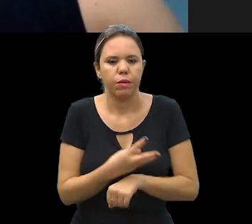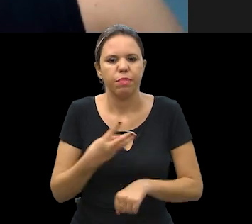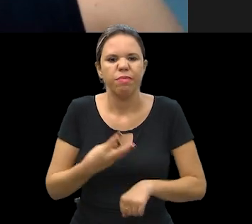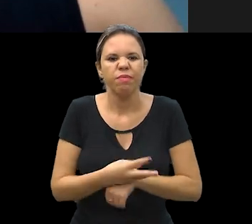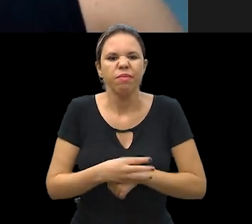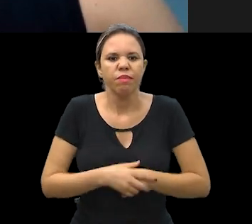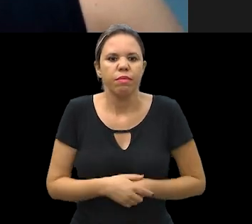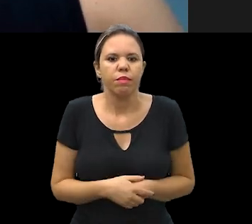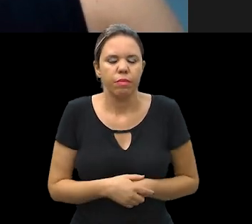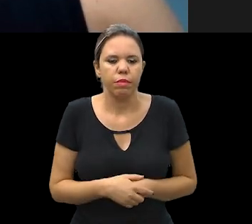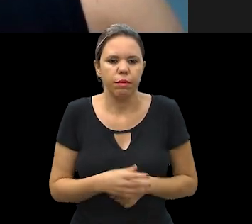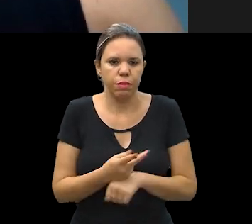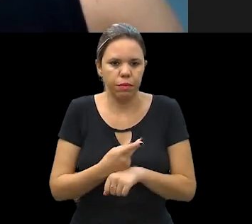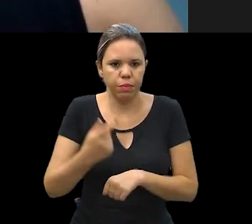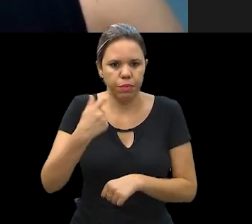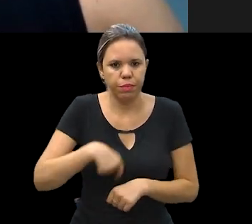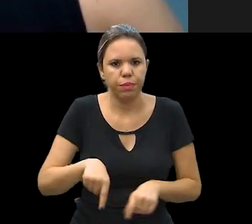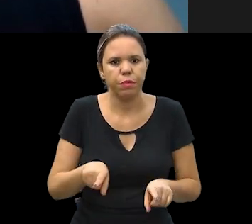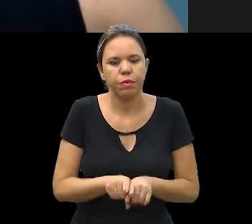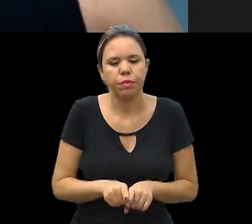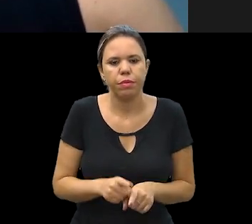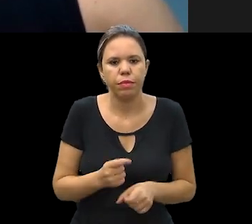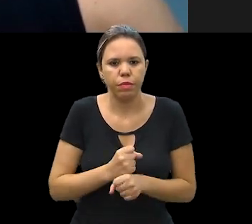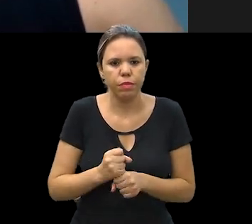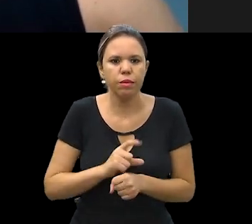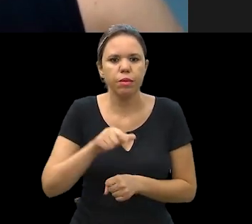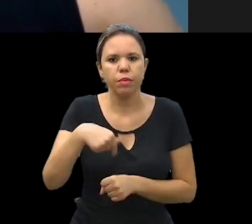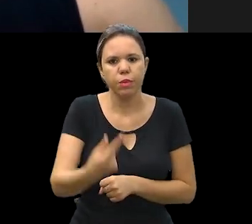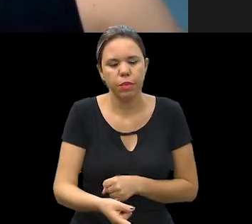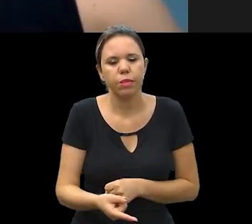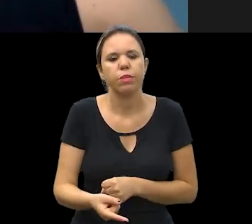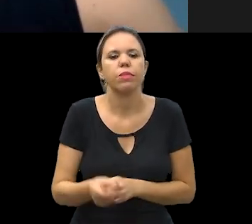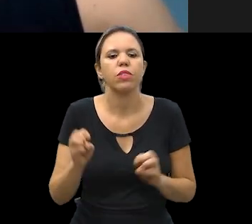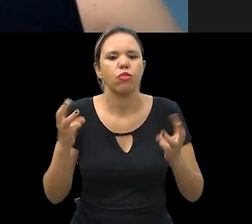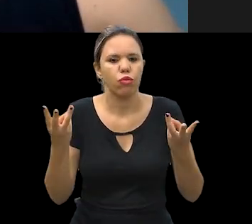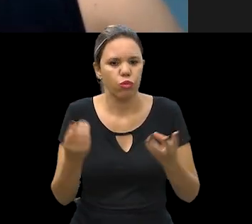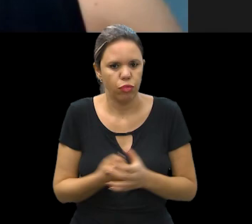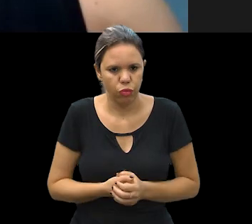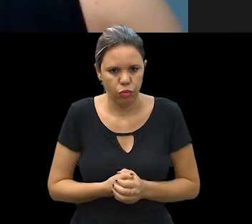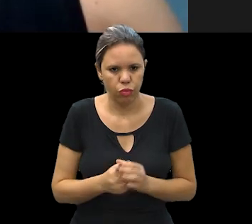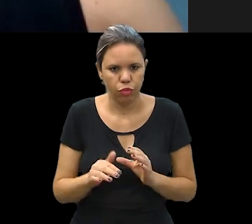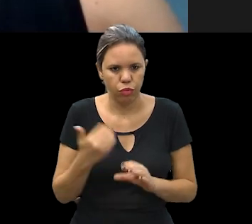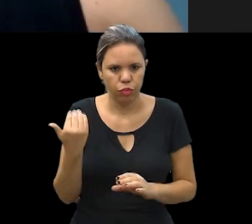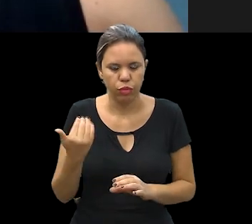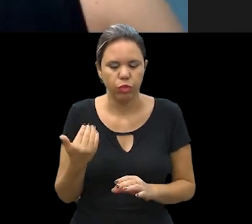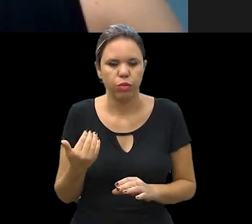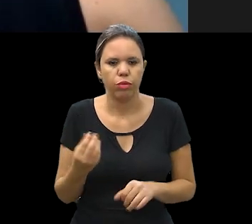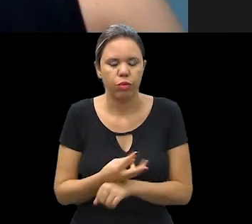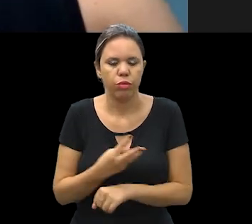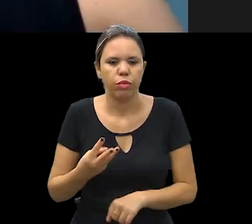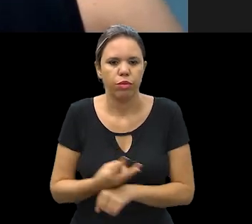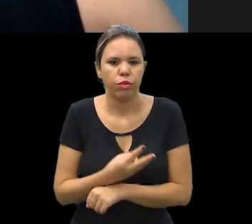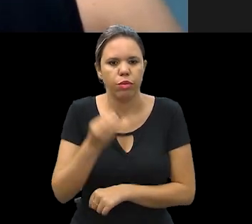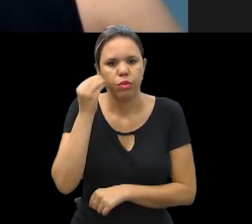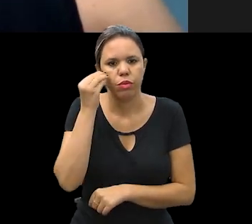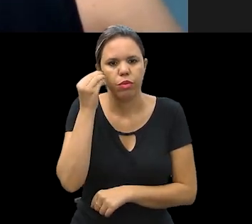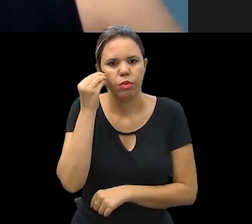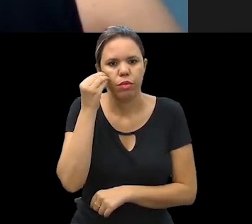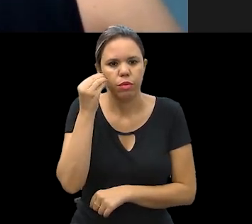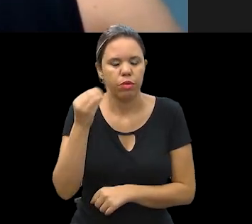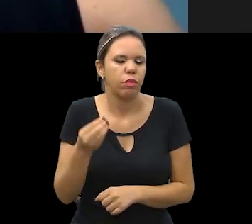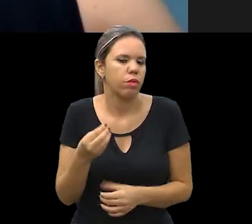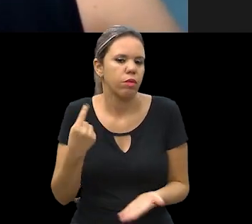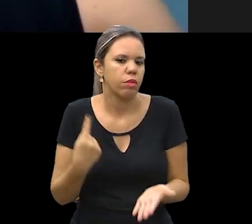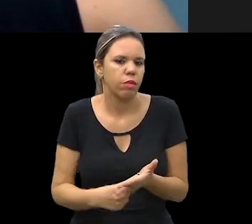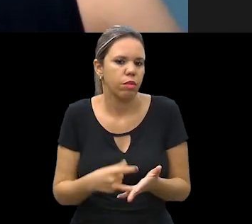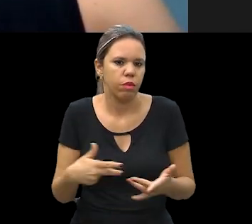no WhatsApp. Ele me procurou, né? Alguns anos depois desse show, ele me procurou, mandando uma mensagem no meu WhatsApp, tentando